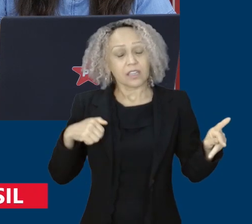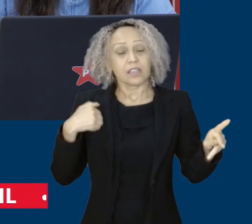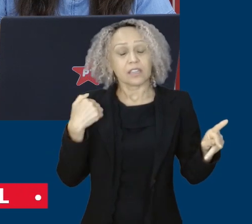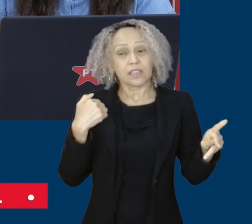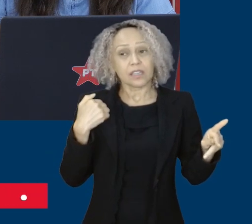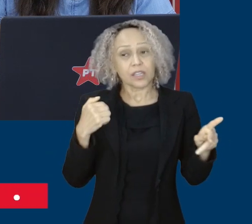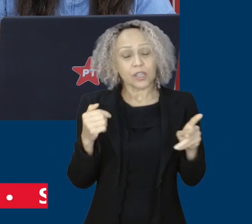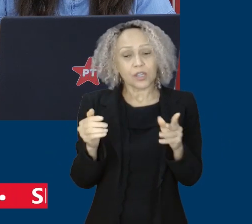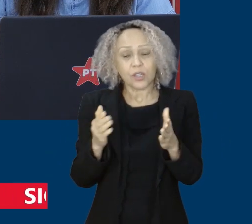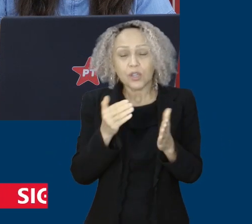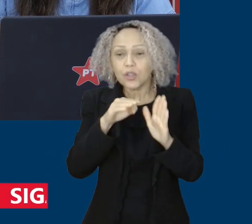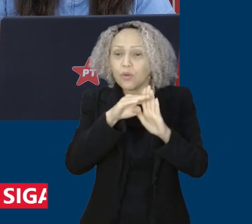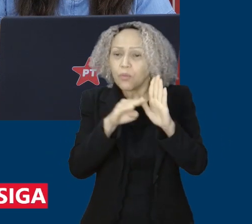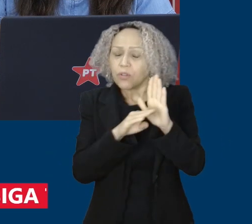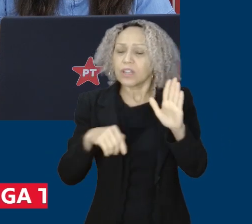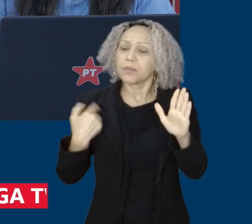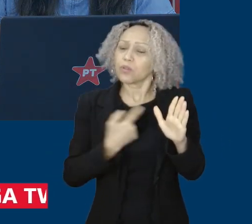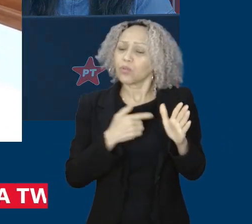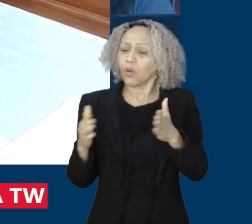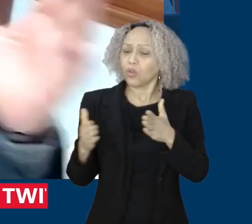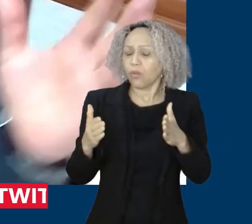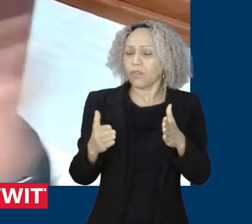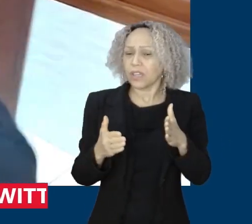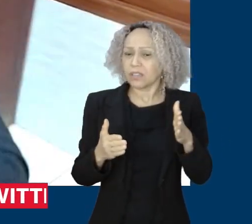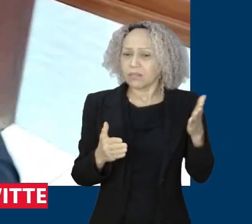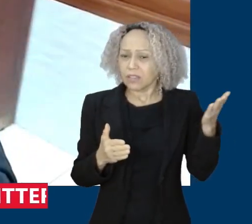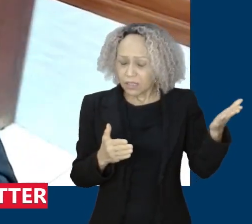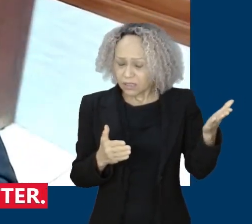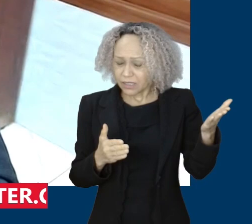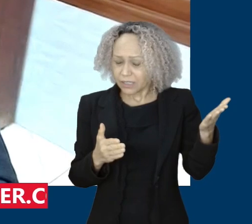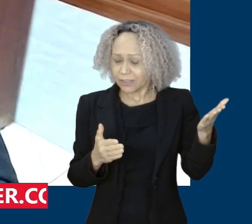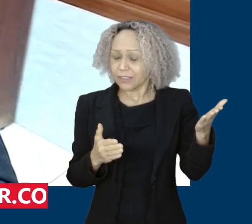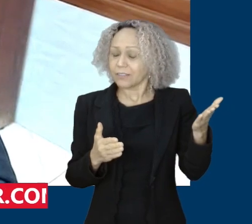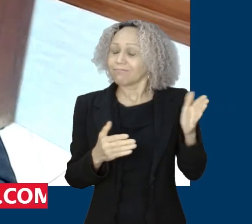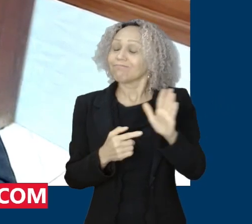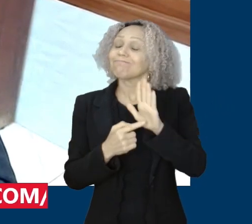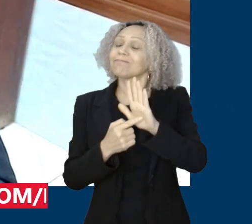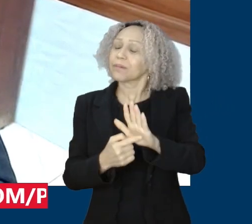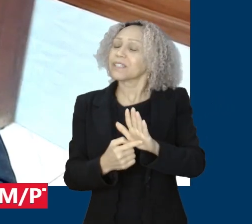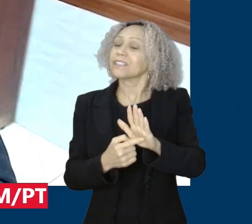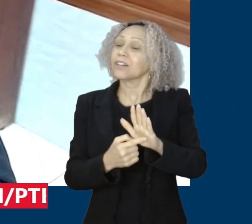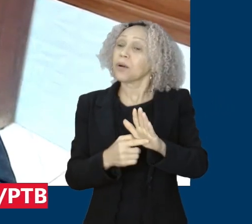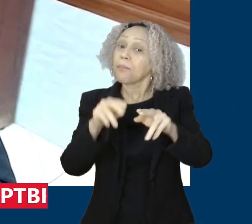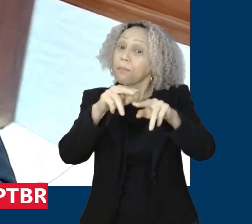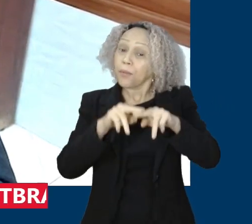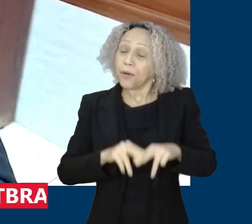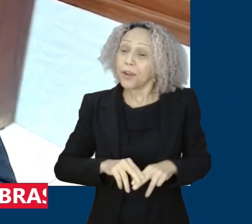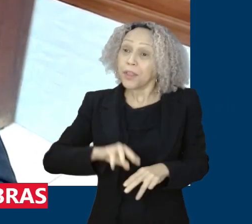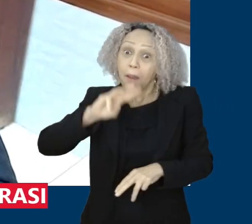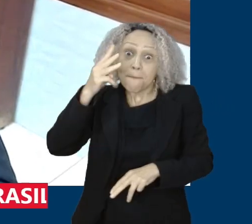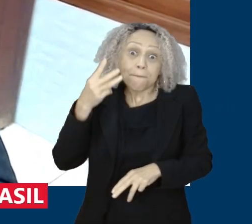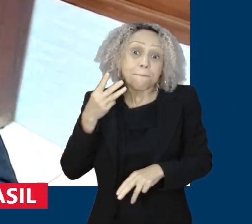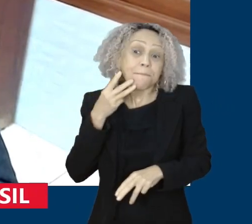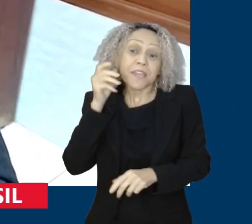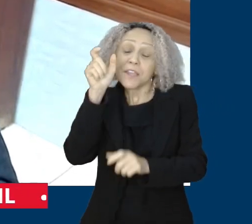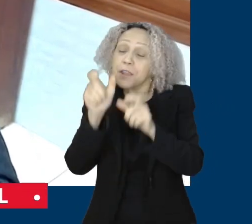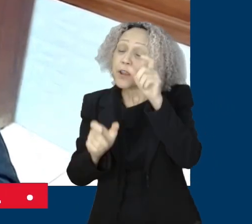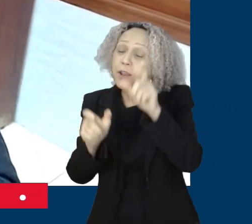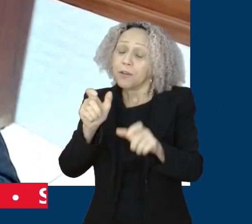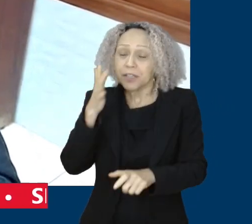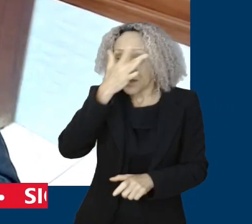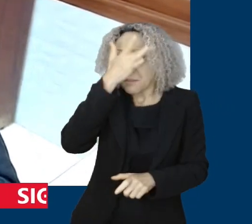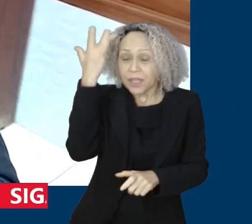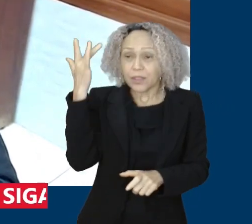o que ele fez e apresentou, e por isso milhões de pessoas no Brasil todo iam assistir e continuam assistindo,